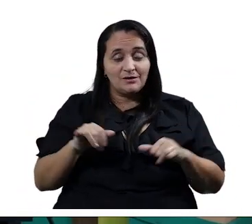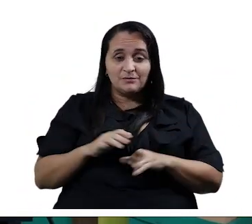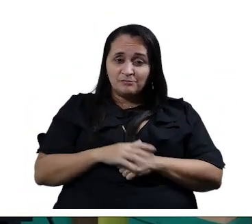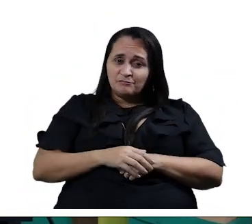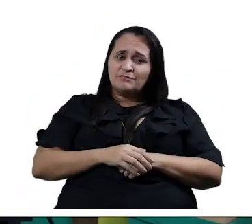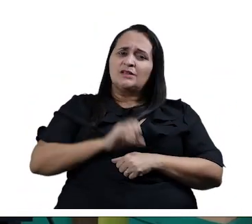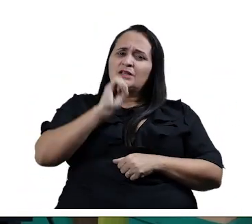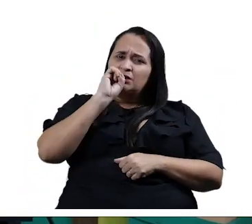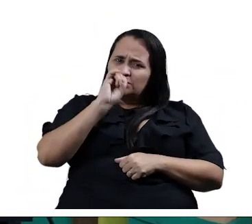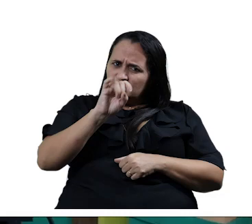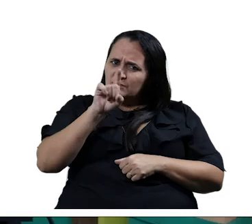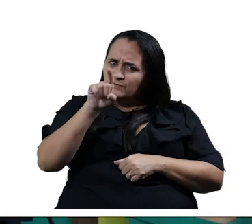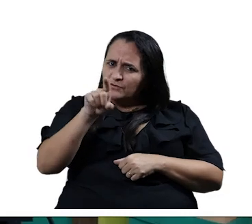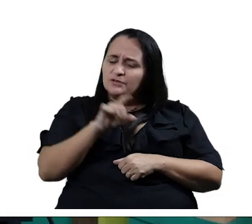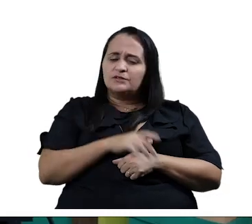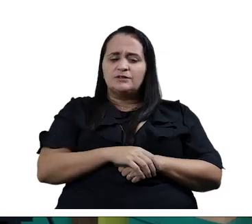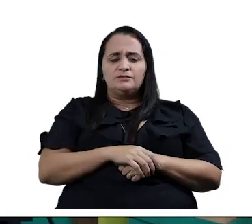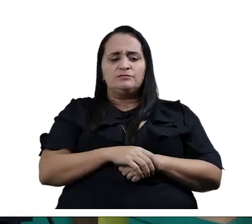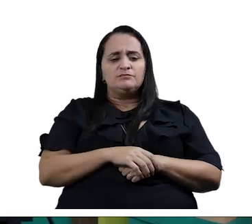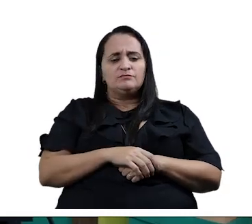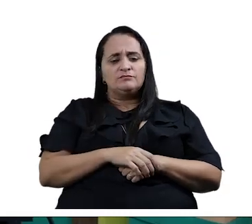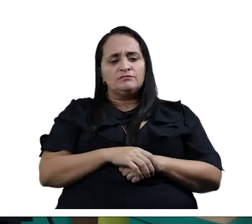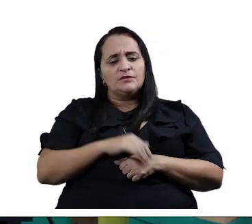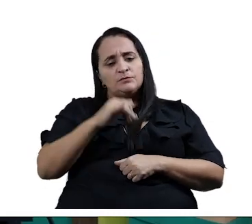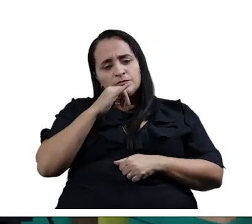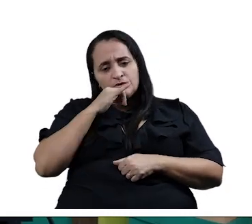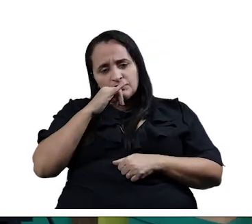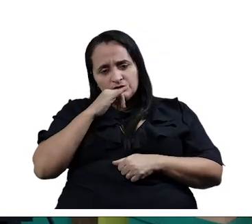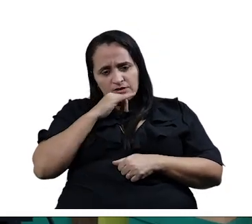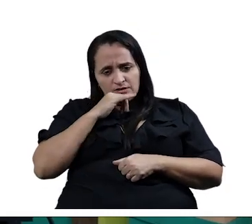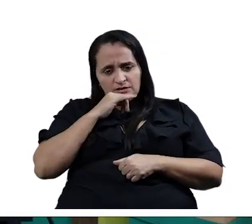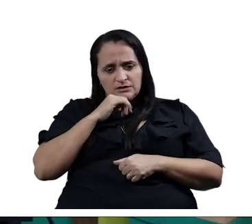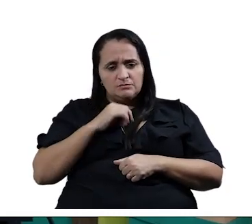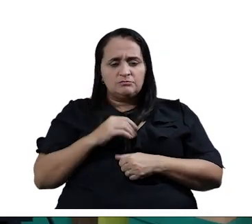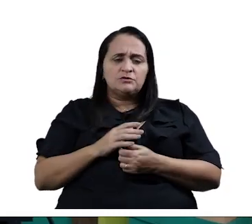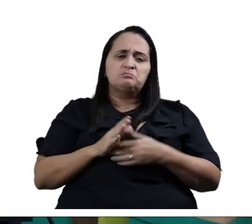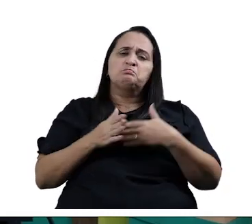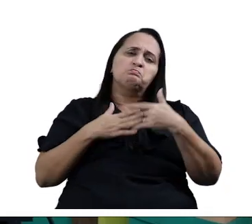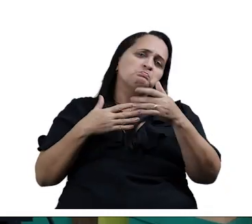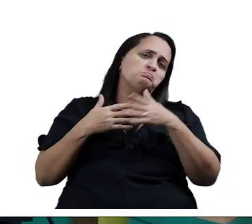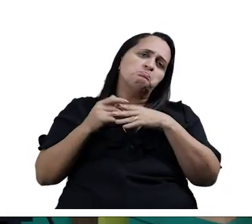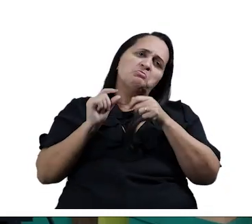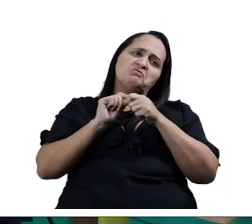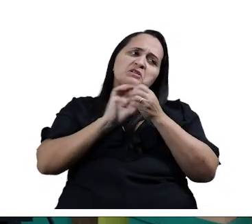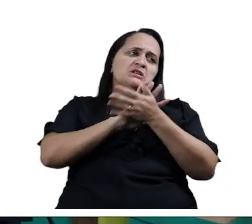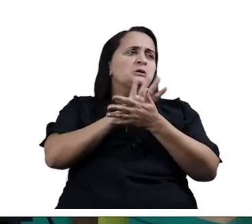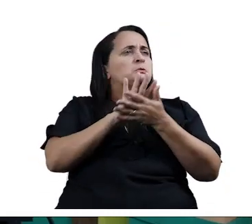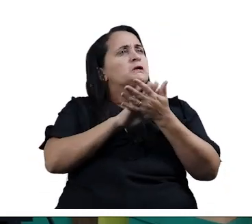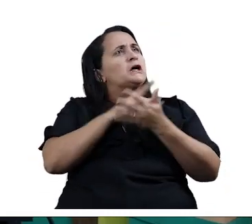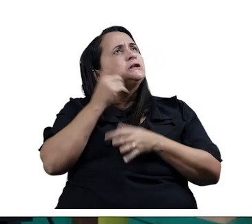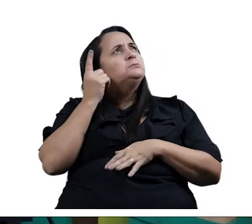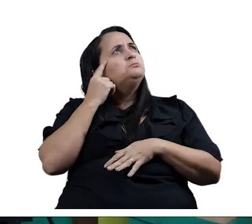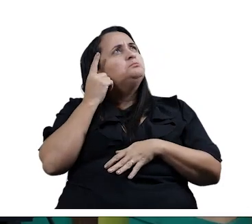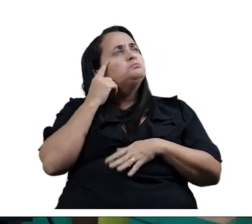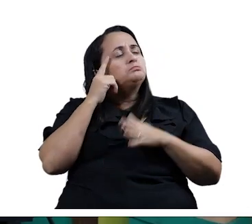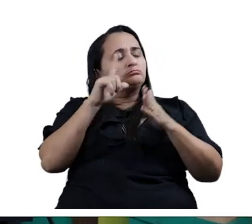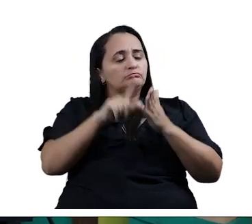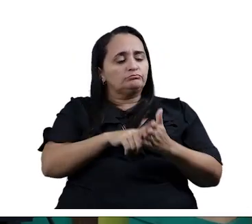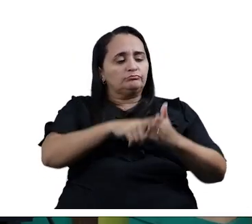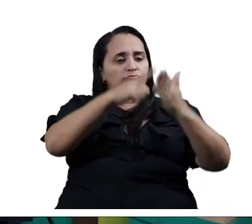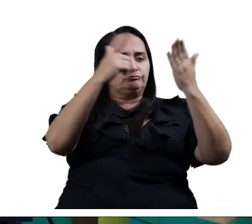vai lá, mesmo que você pegue um jornal, eu não estou fazendo nada. Eu vou lá pegar um jornal e vou ler